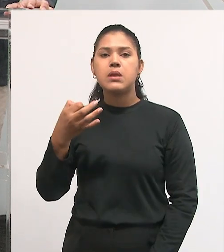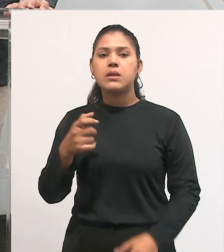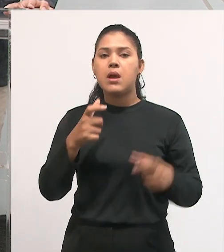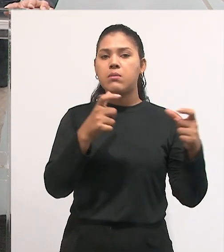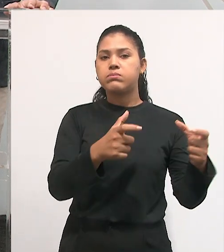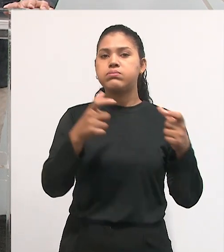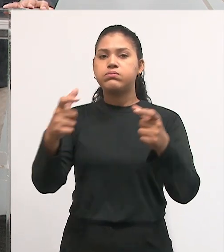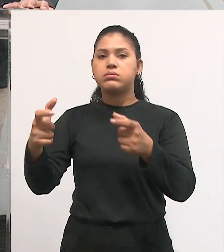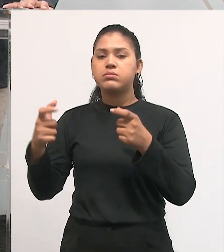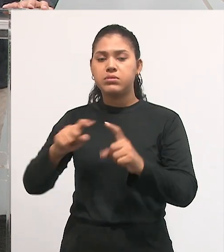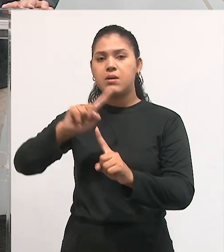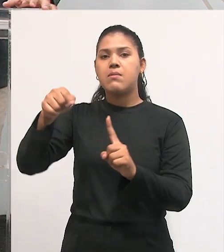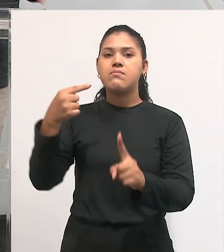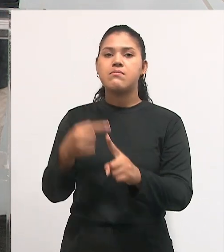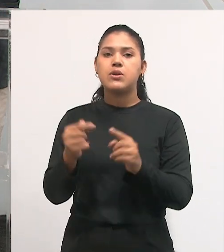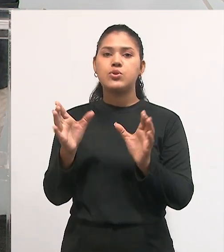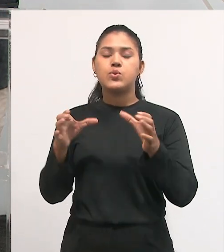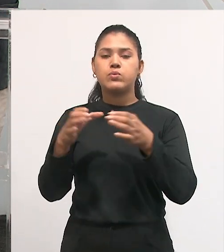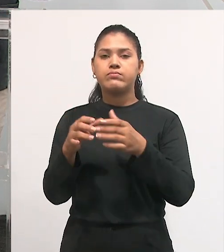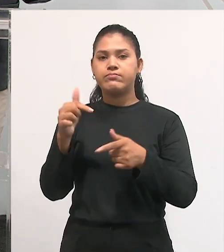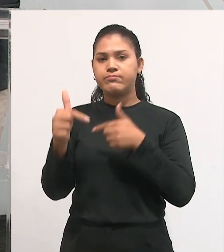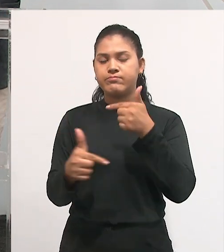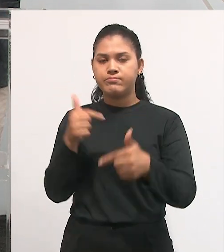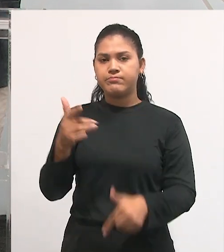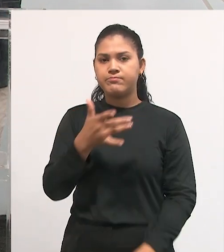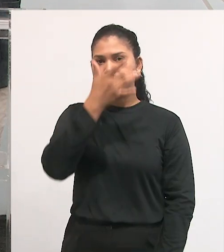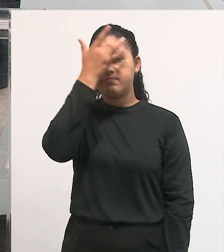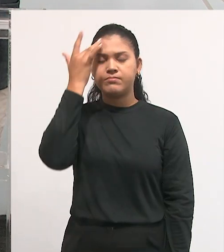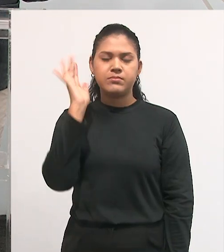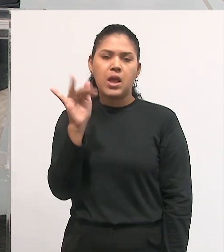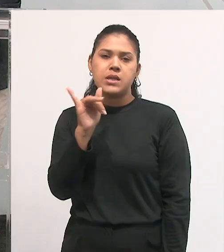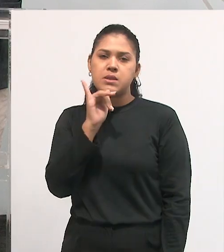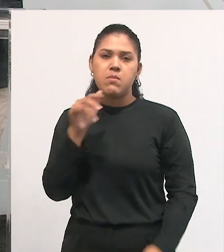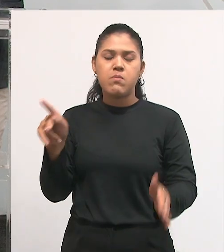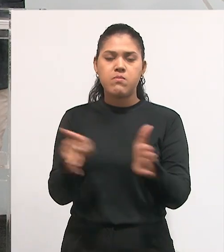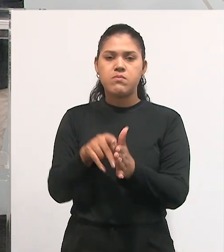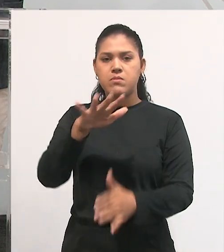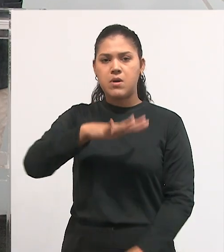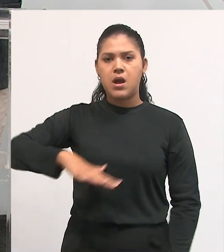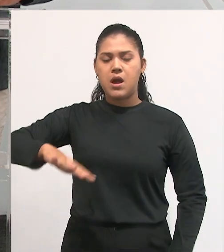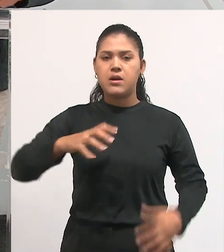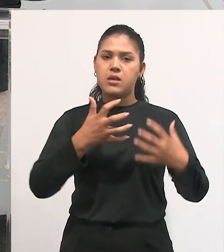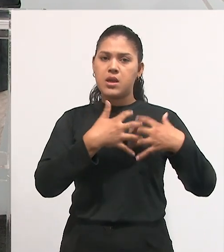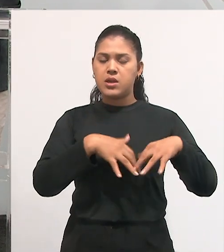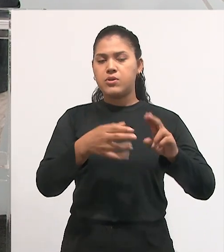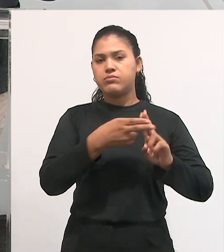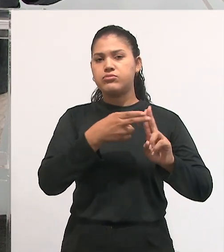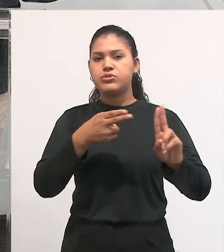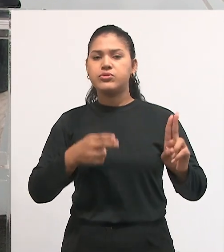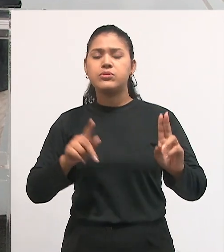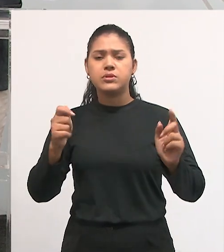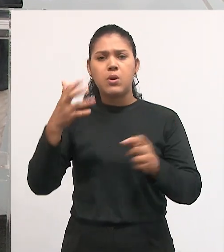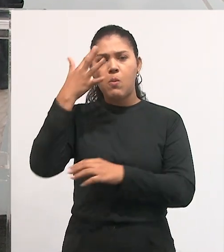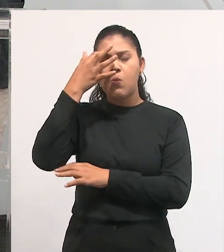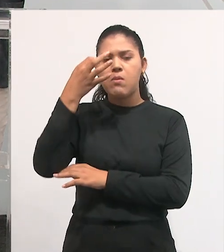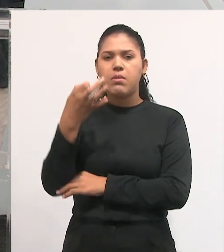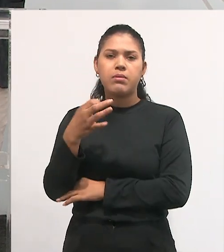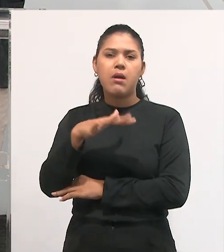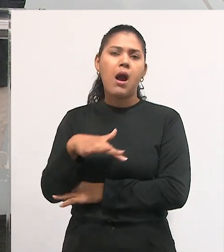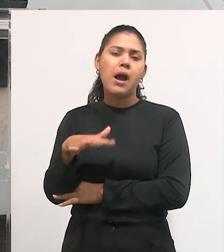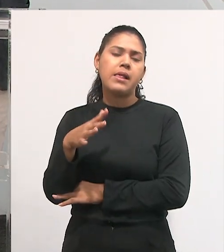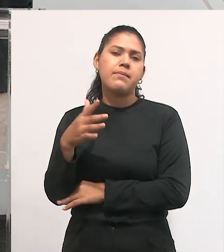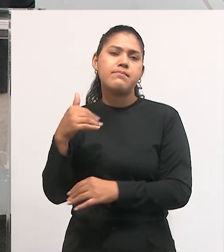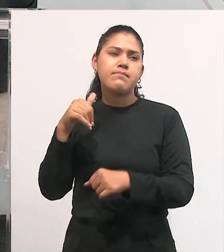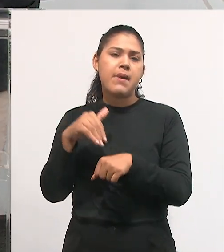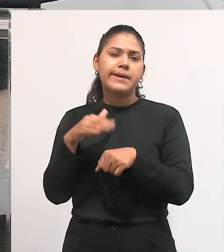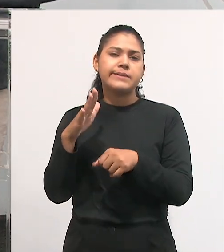equipe para esse projeto. Perfeito? Estou dando um exemplo aqui nosso para que você entenda, né, esse conceito de uma forma mais didática, mais lúdica.